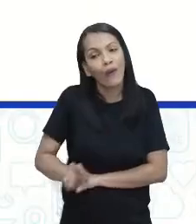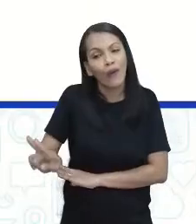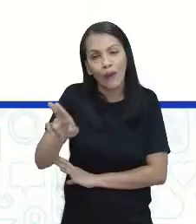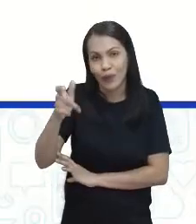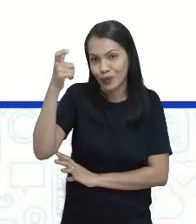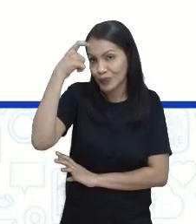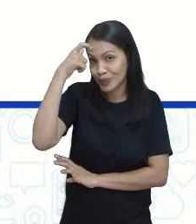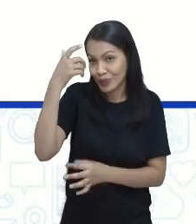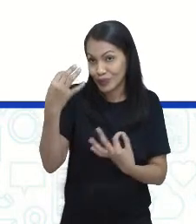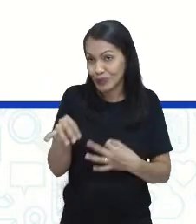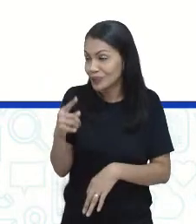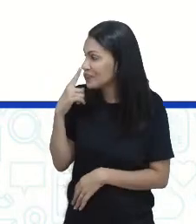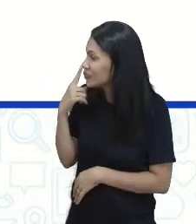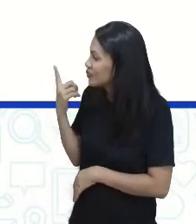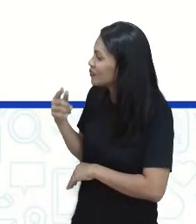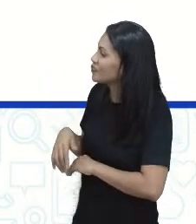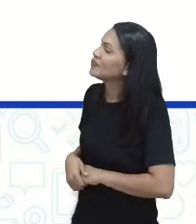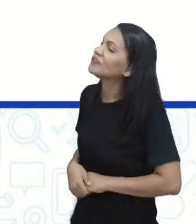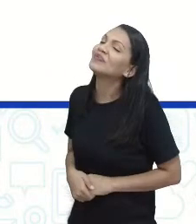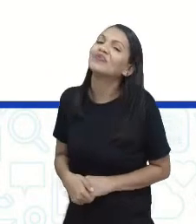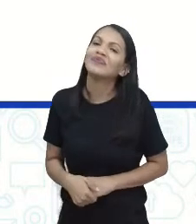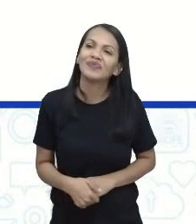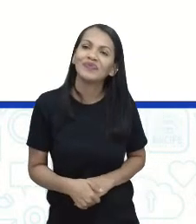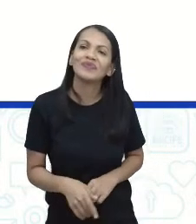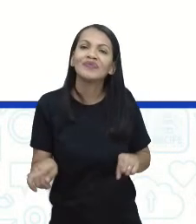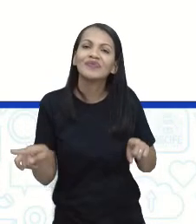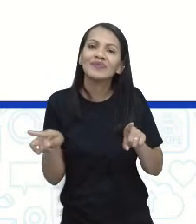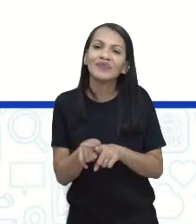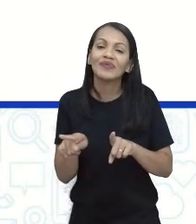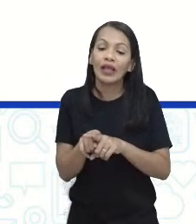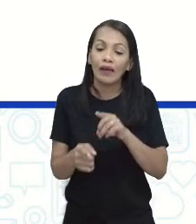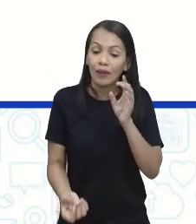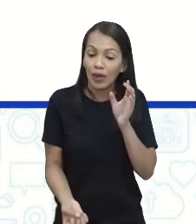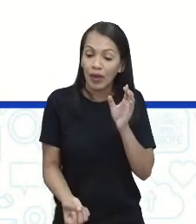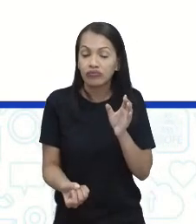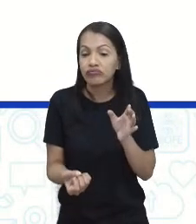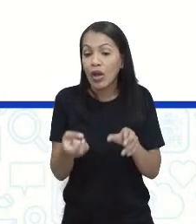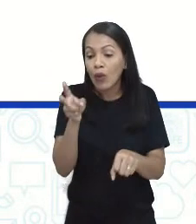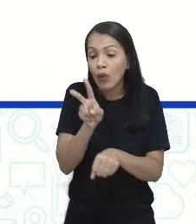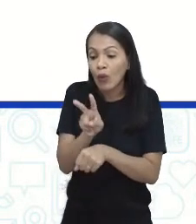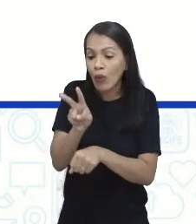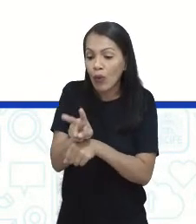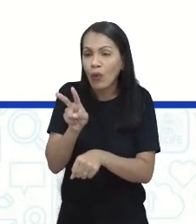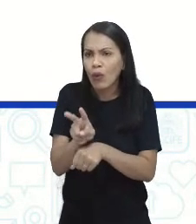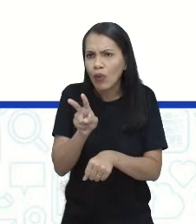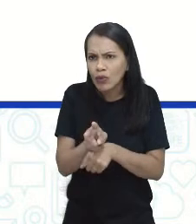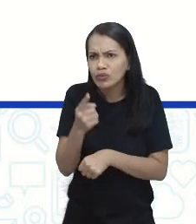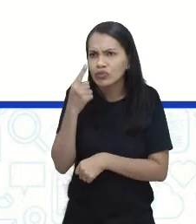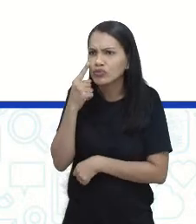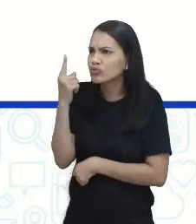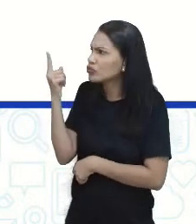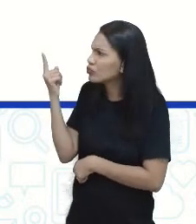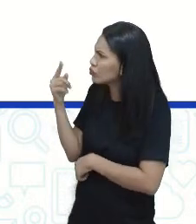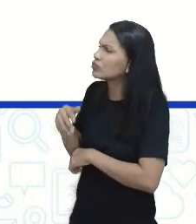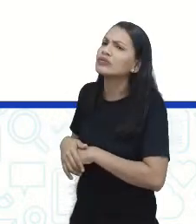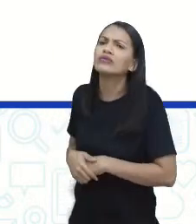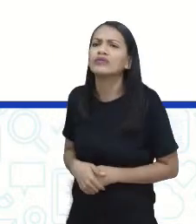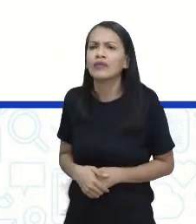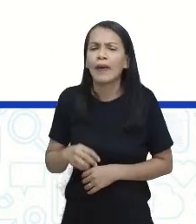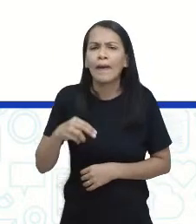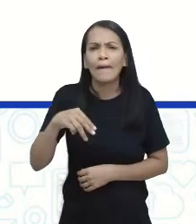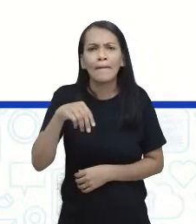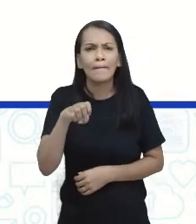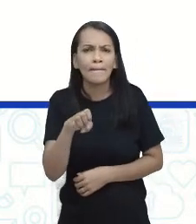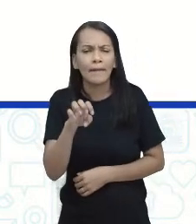de gases também acontecem por conta da criação do gado, né? Então, cerca de 65% de todas as emissões de